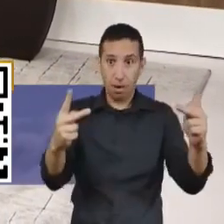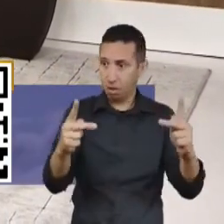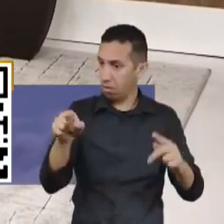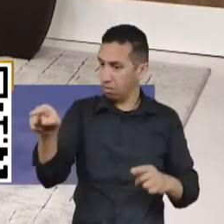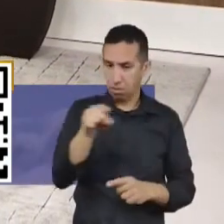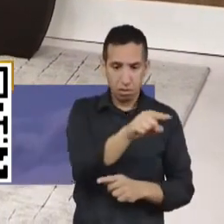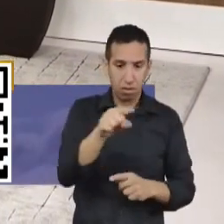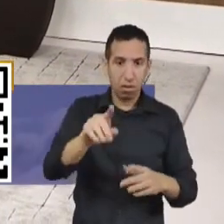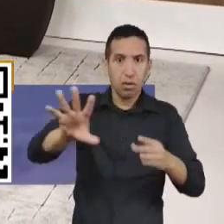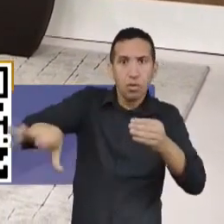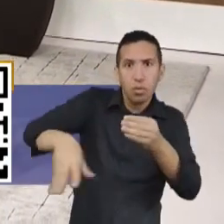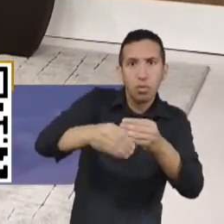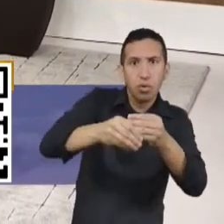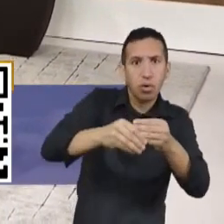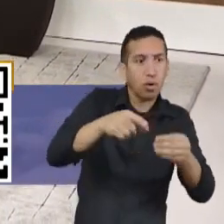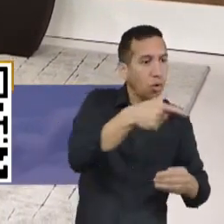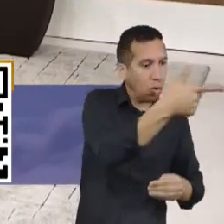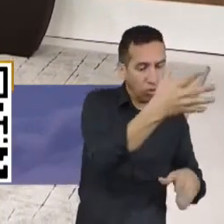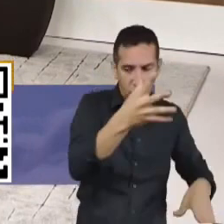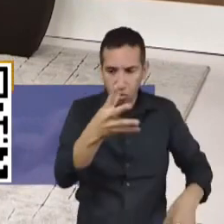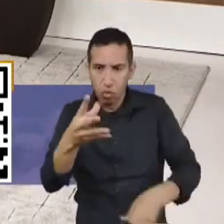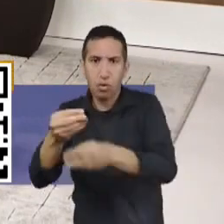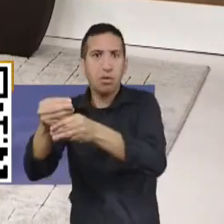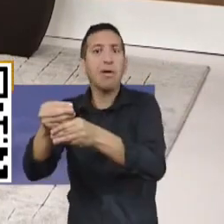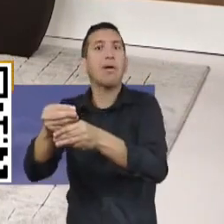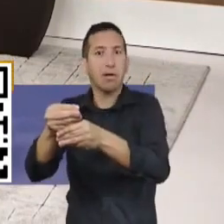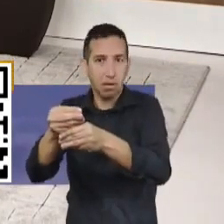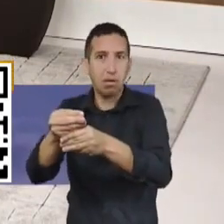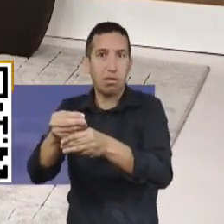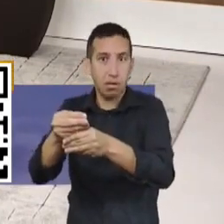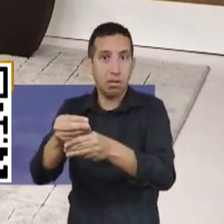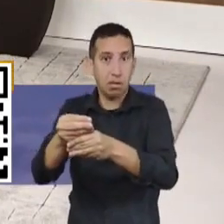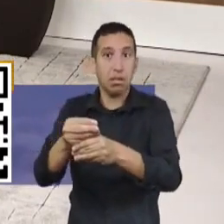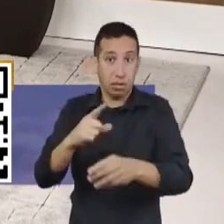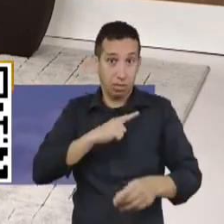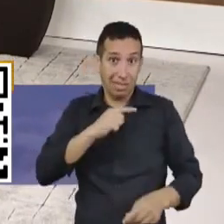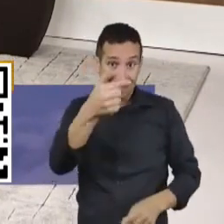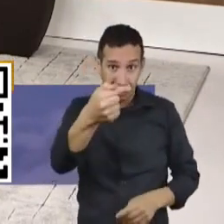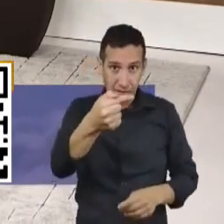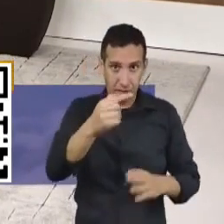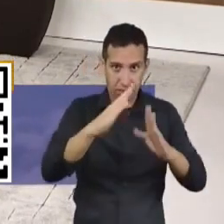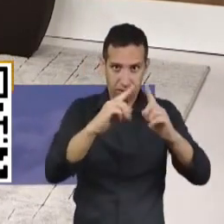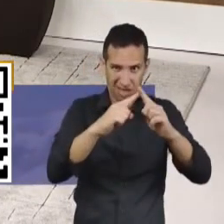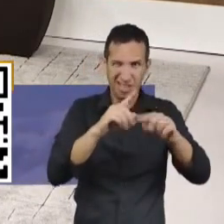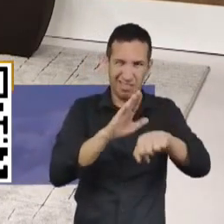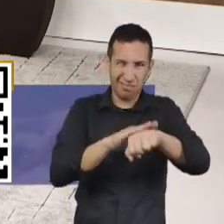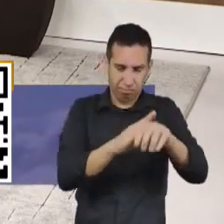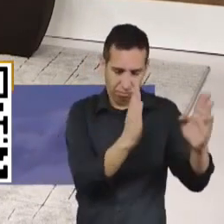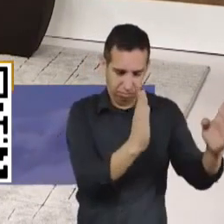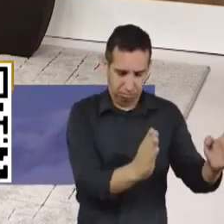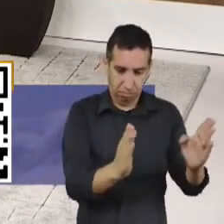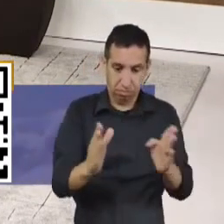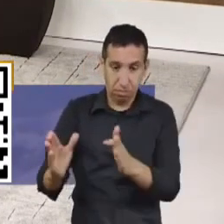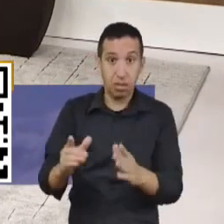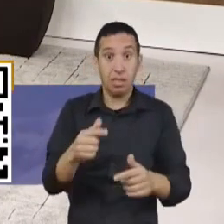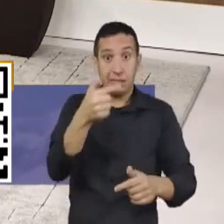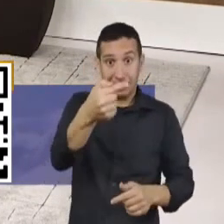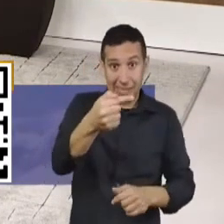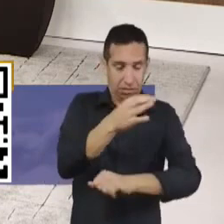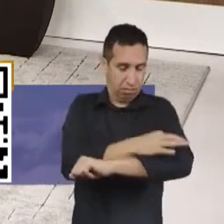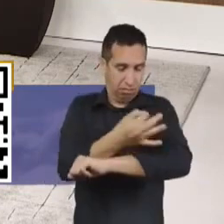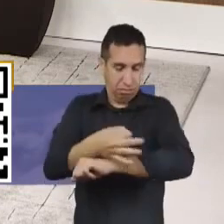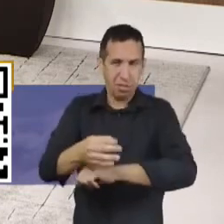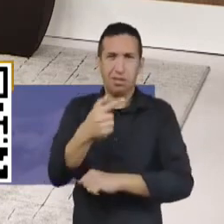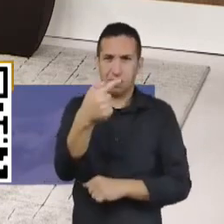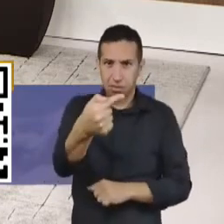coisa os elementos novos de um capítulo para o outro nesse caso você tem às sete igrejas as 7 Os Sete Selos